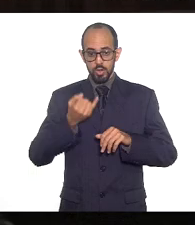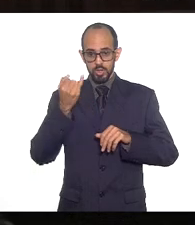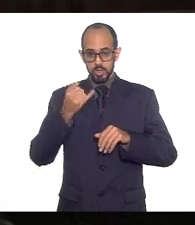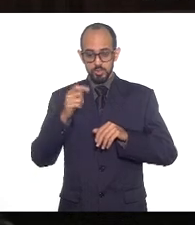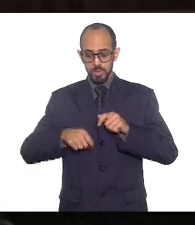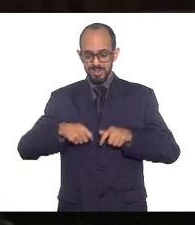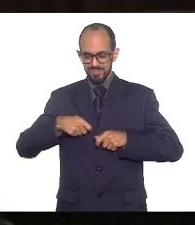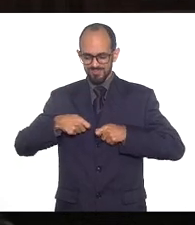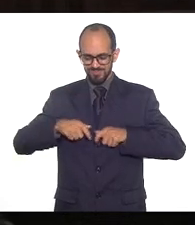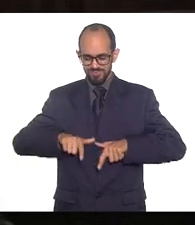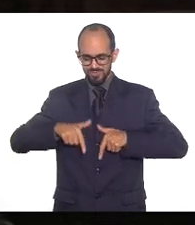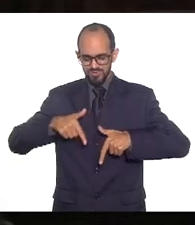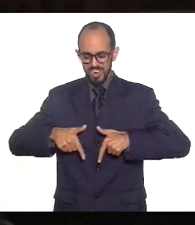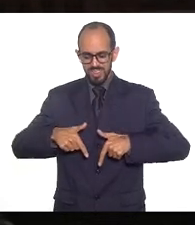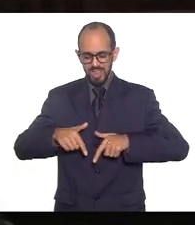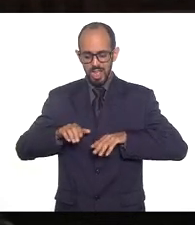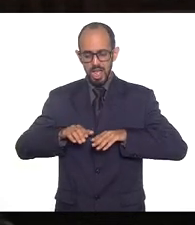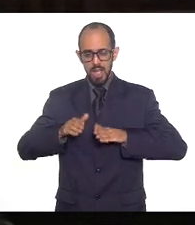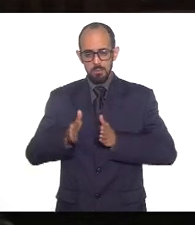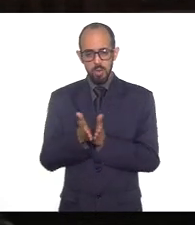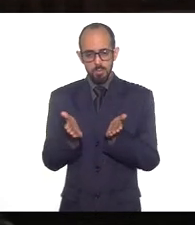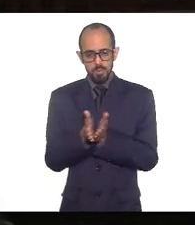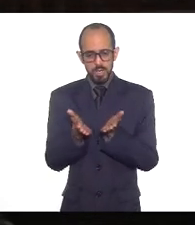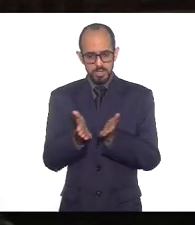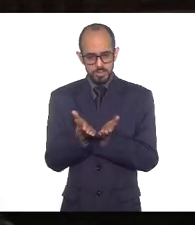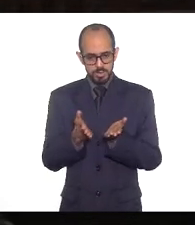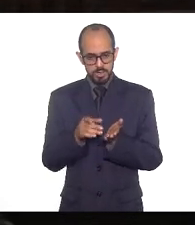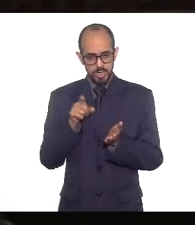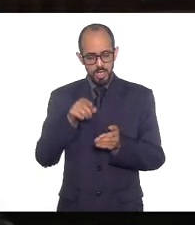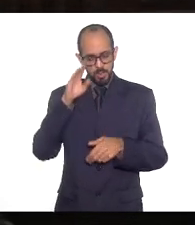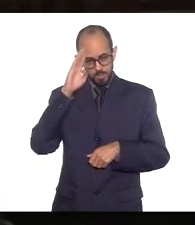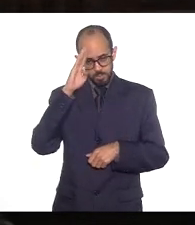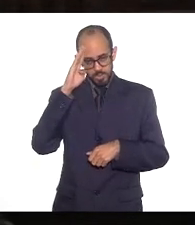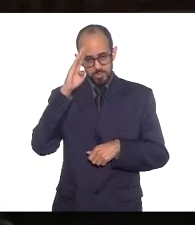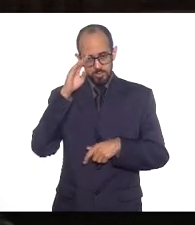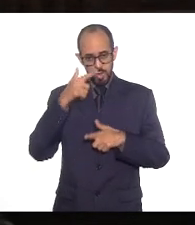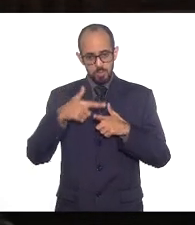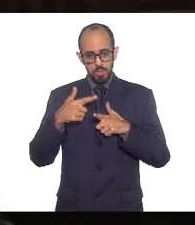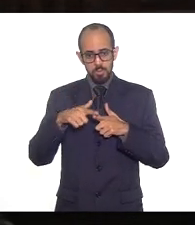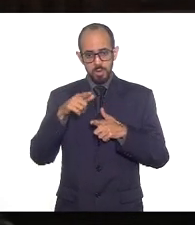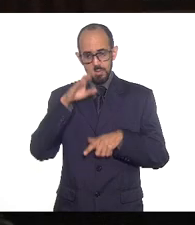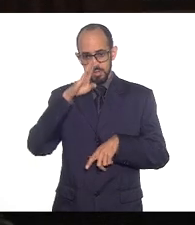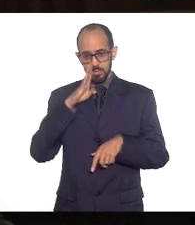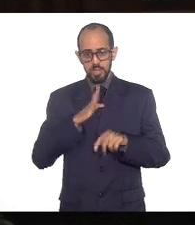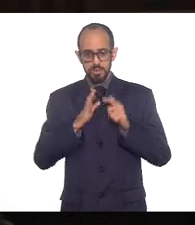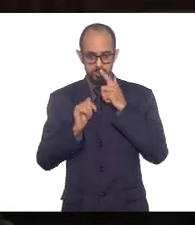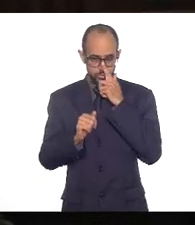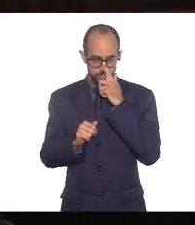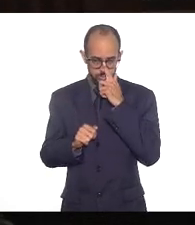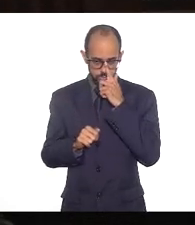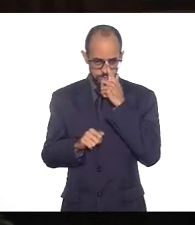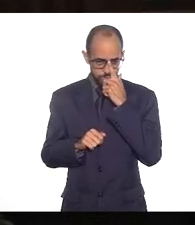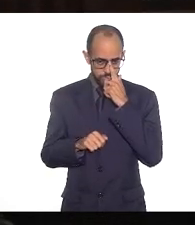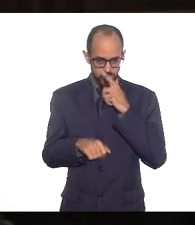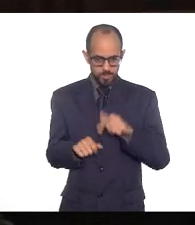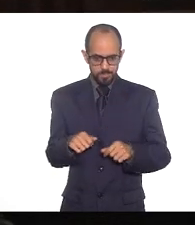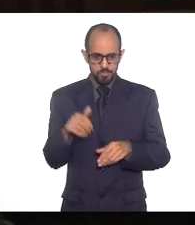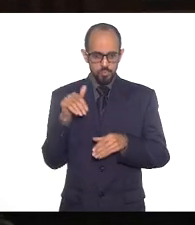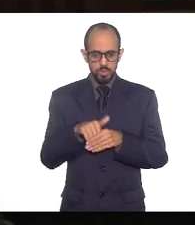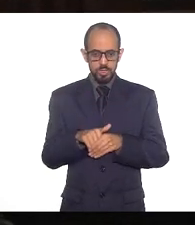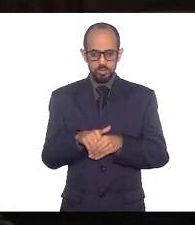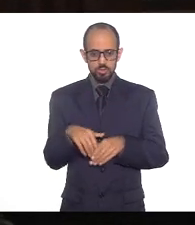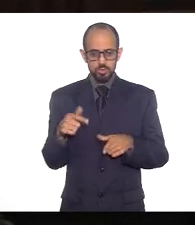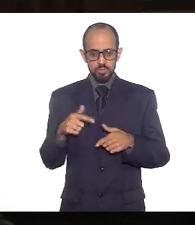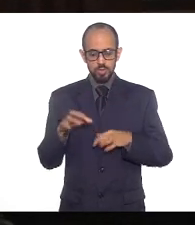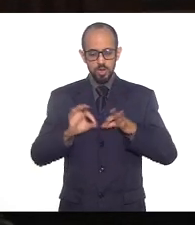EA miséria que é o principal problema brasileiro e segue sendo o principal problema brasileiro aqui levantando os projetos